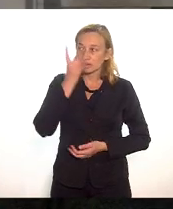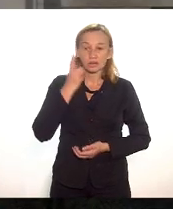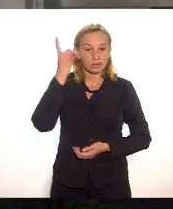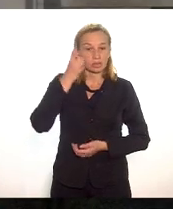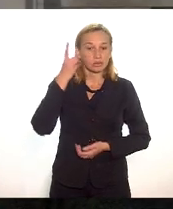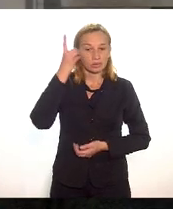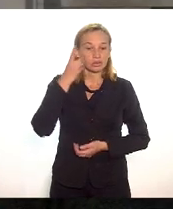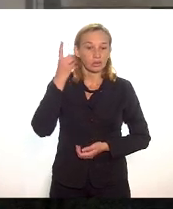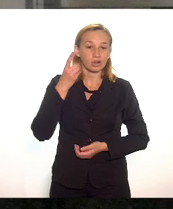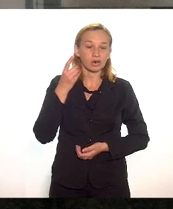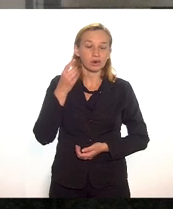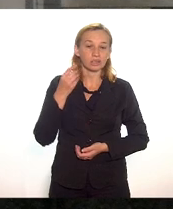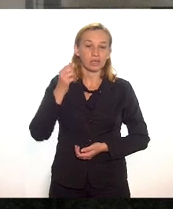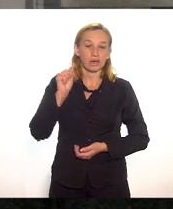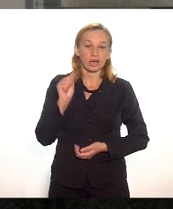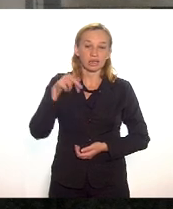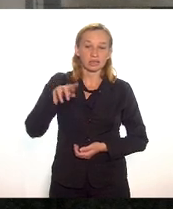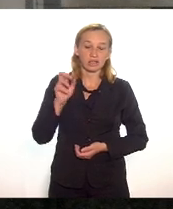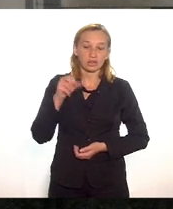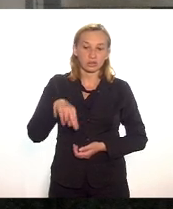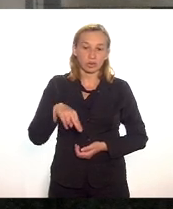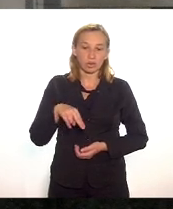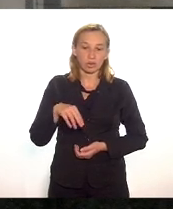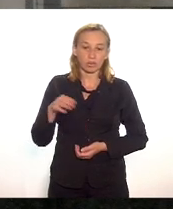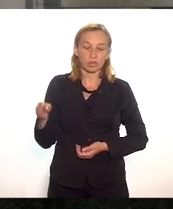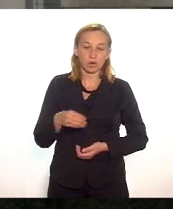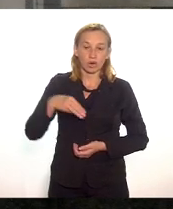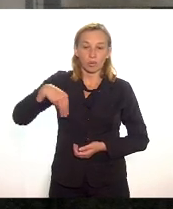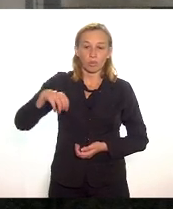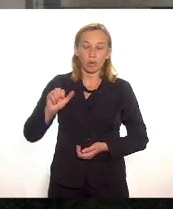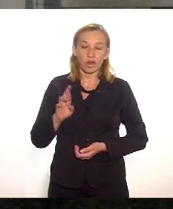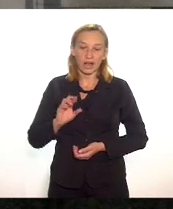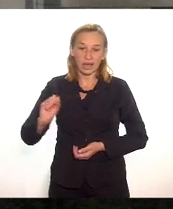Deputado Anderson Moraes.